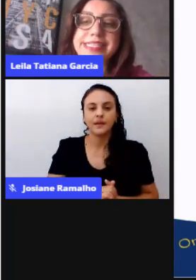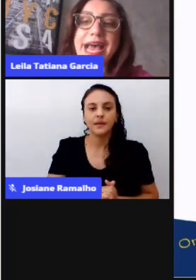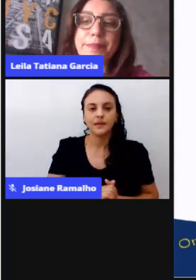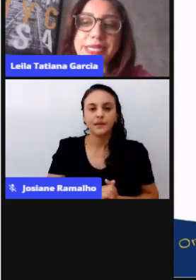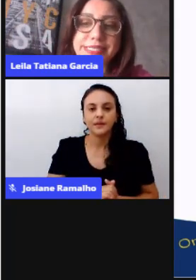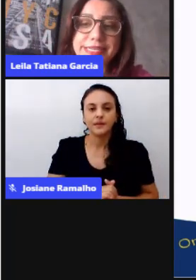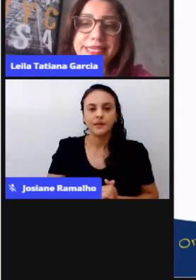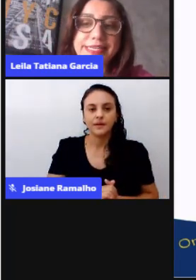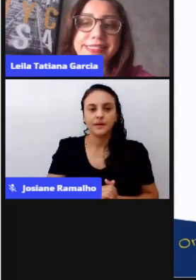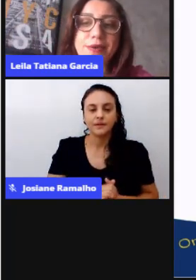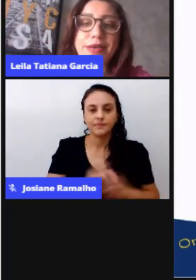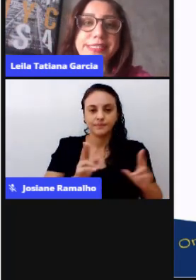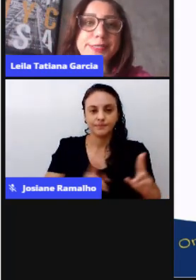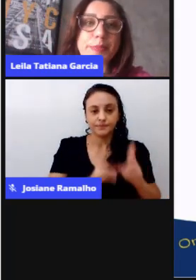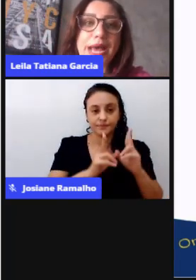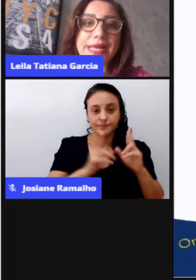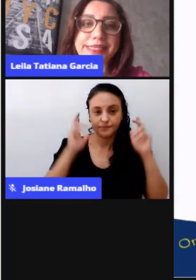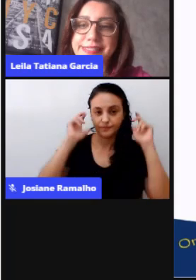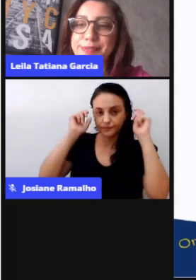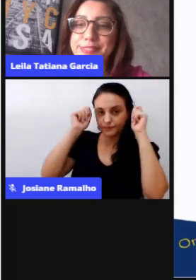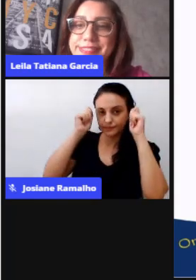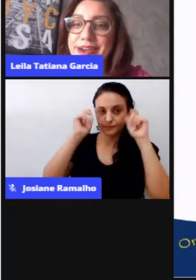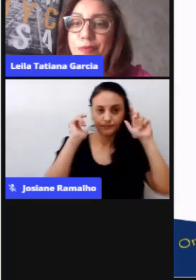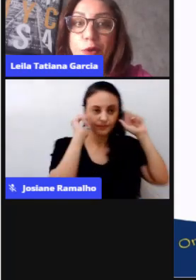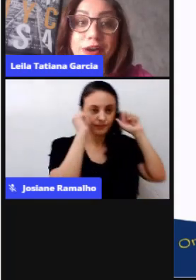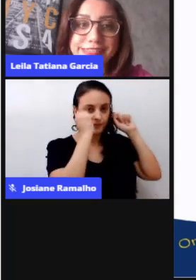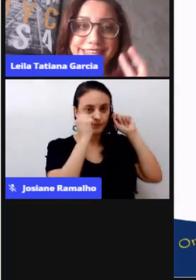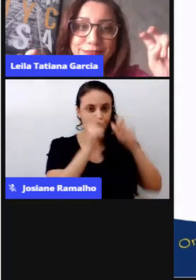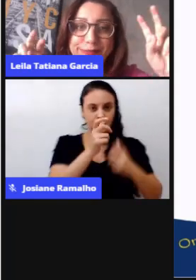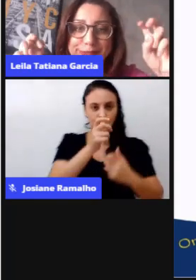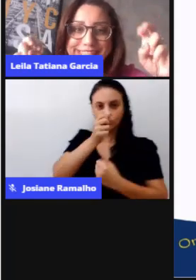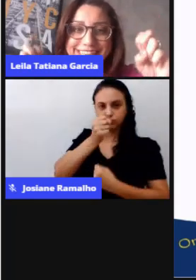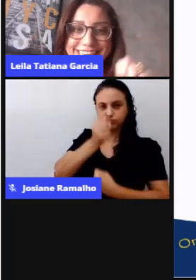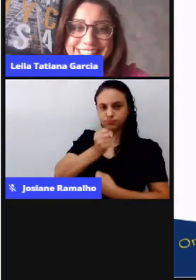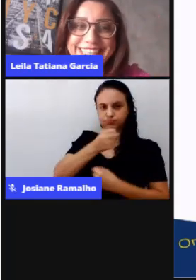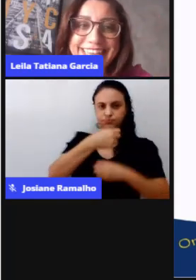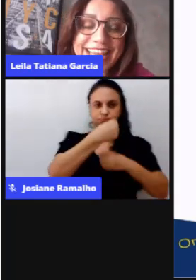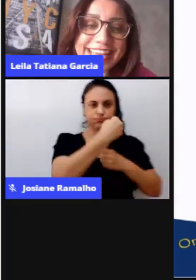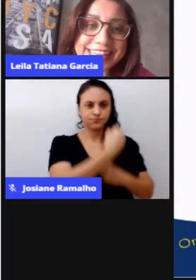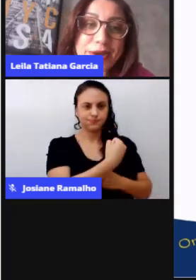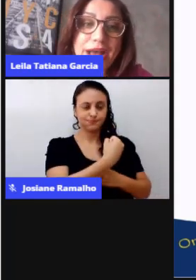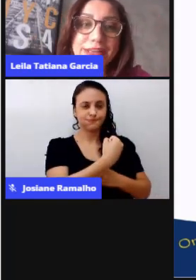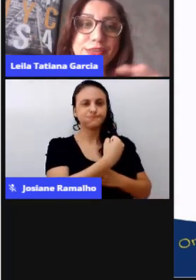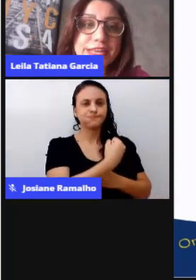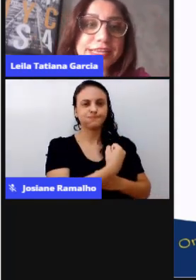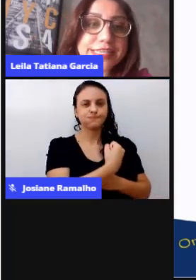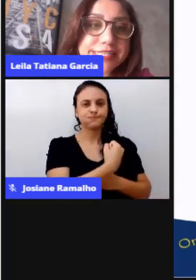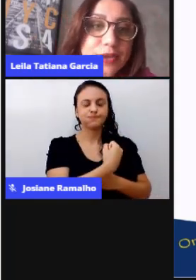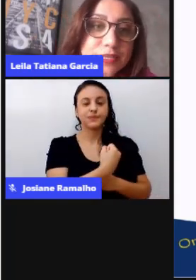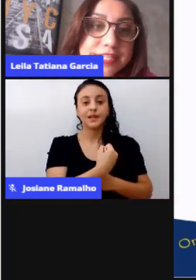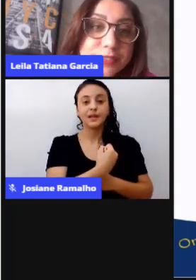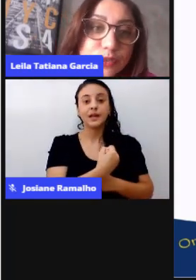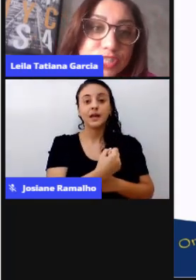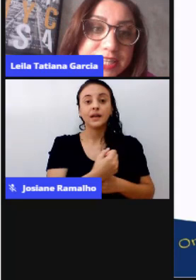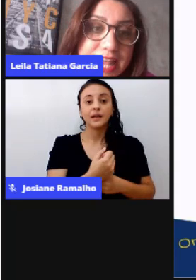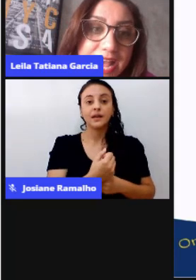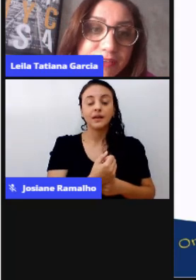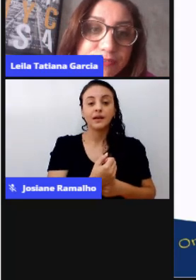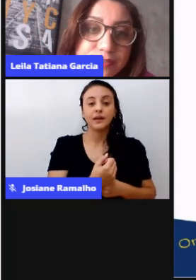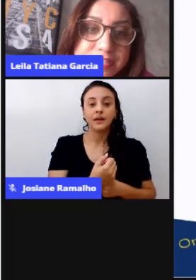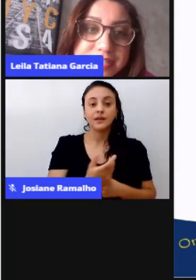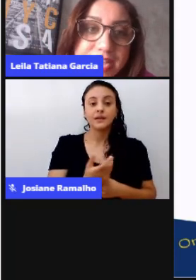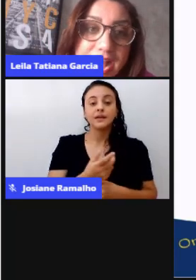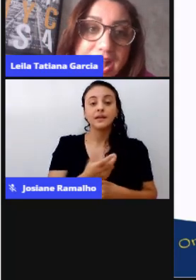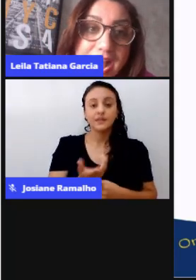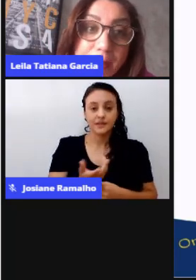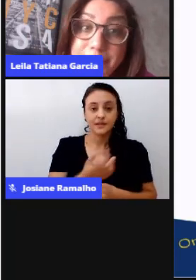suas sabres, que são as espadas do Star Wars, né, vamos dizer assim. Então, a tirinha diz assim, ó, se os